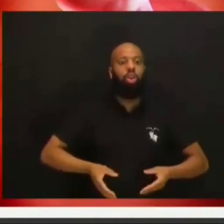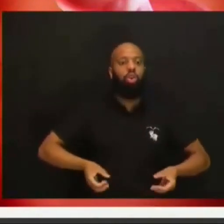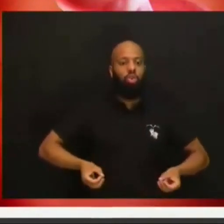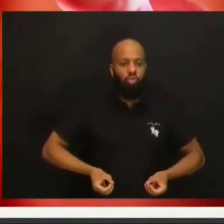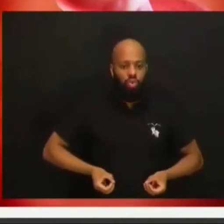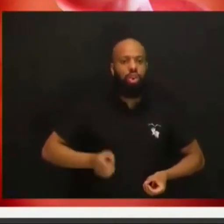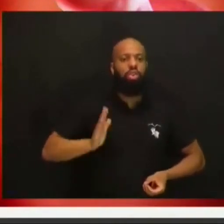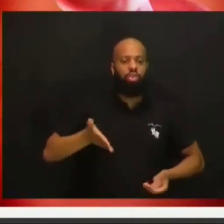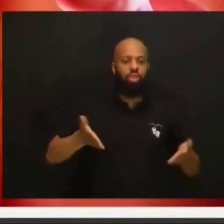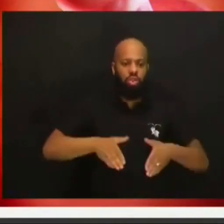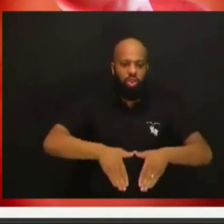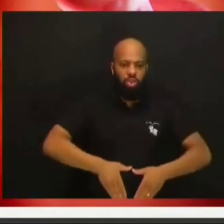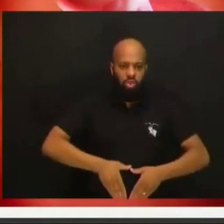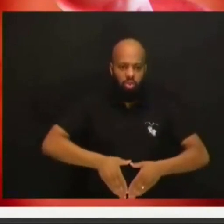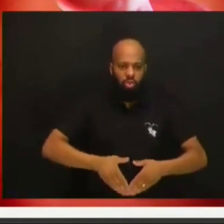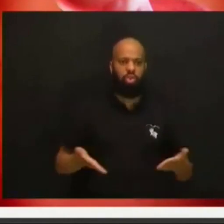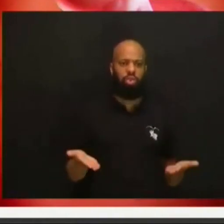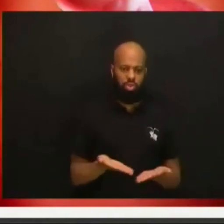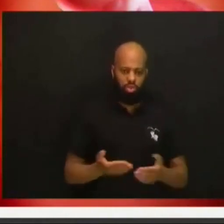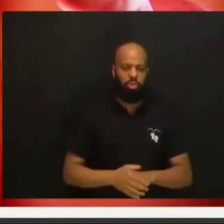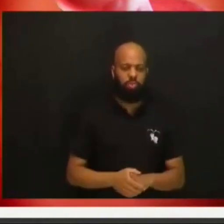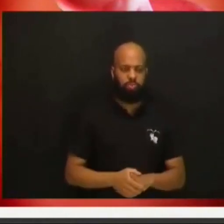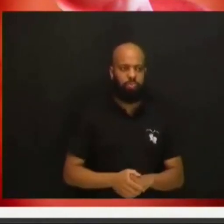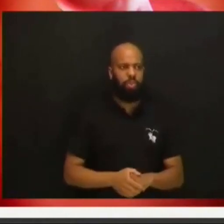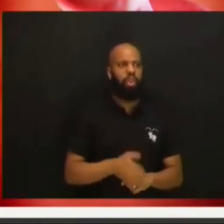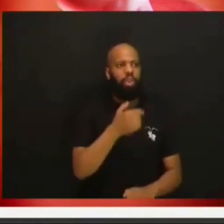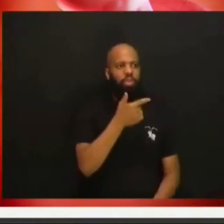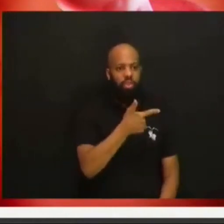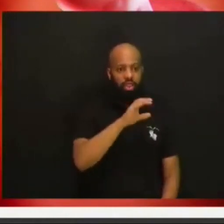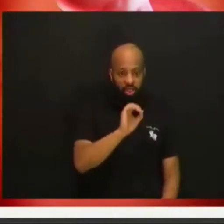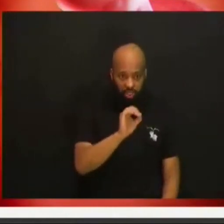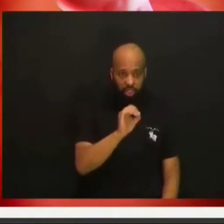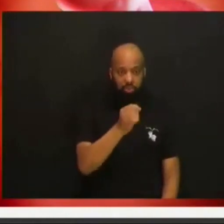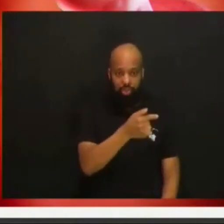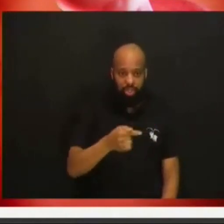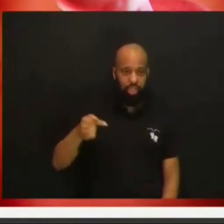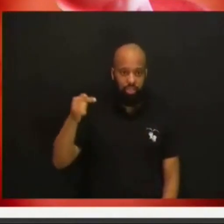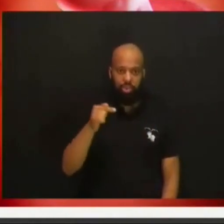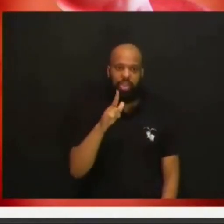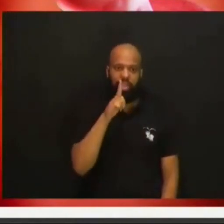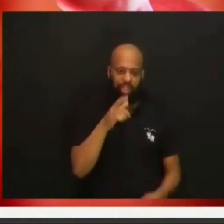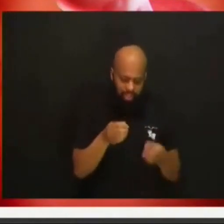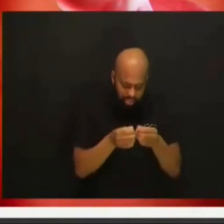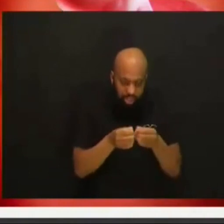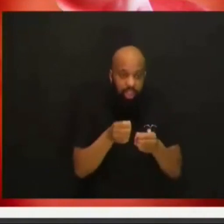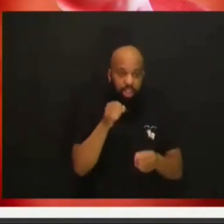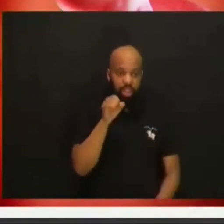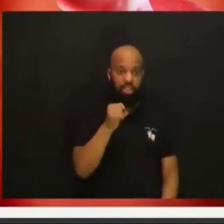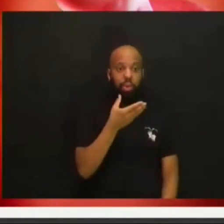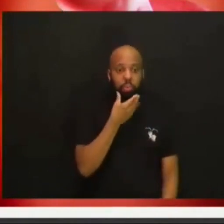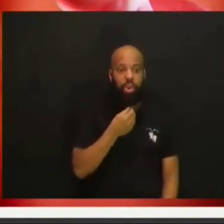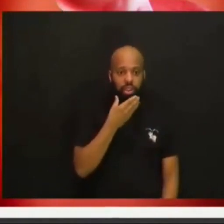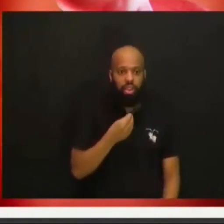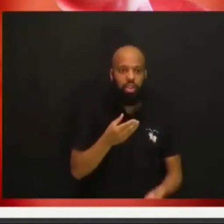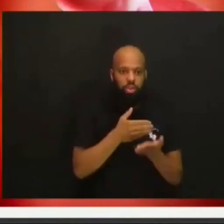Agora já tem útero formado. 20ª semana, os testículos, naqueles fetos meninos, começam a